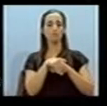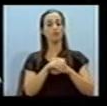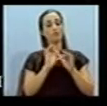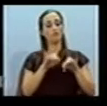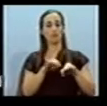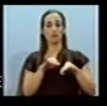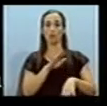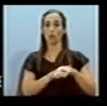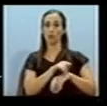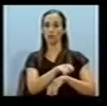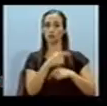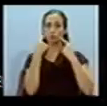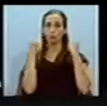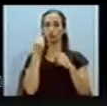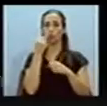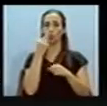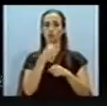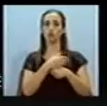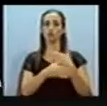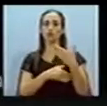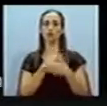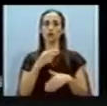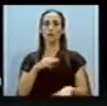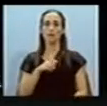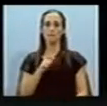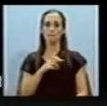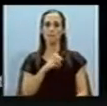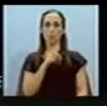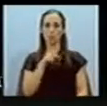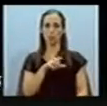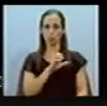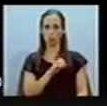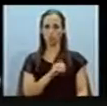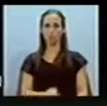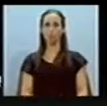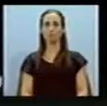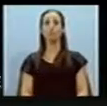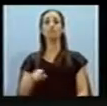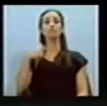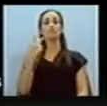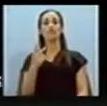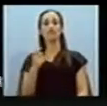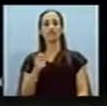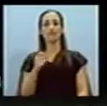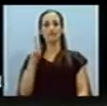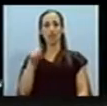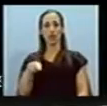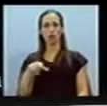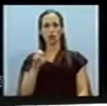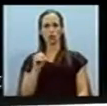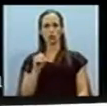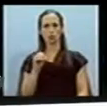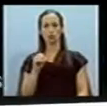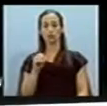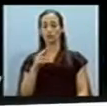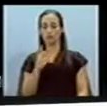sobre o funcionamento de Mercúrio e da sua atividade geológica. Quanto a Vênus, porque é que é uma especulação científica? Porque apareceu também esta semana, foi